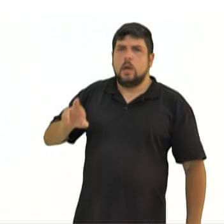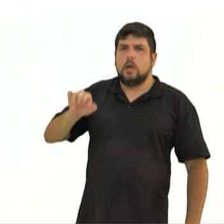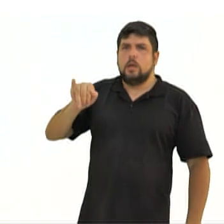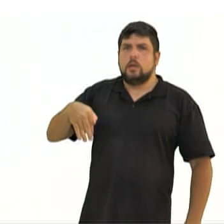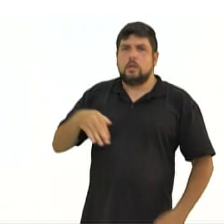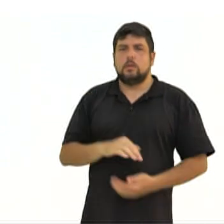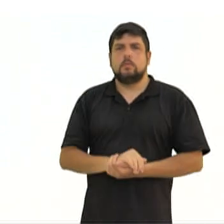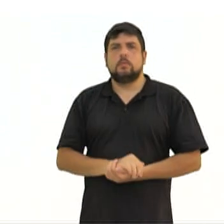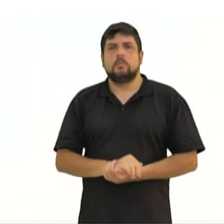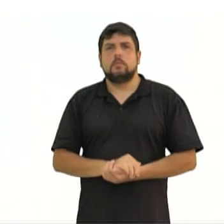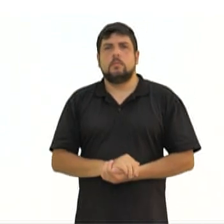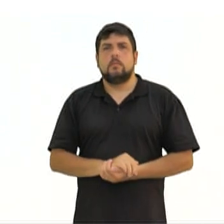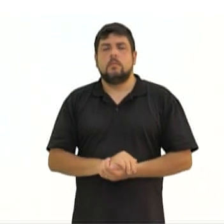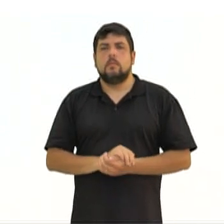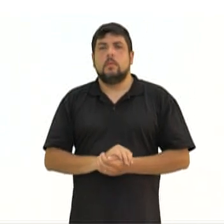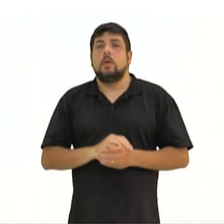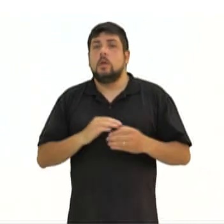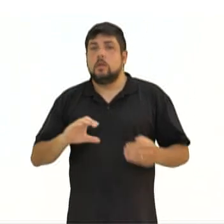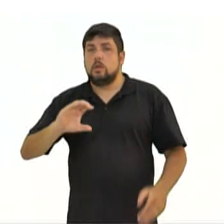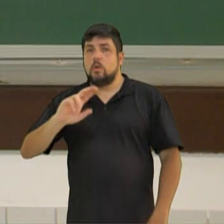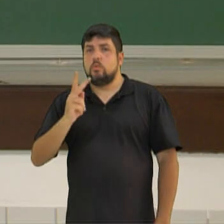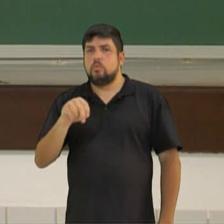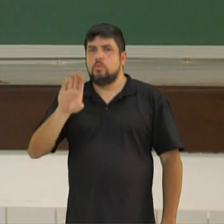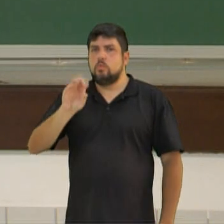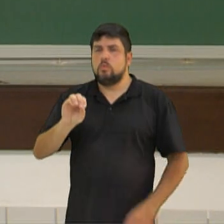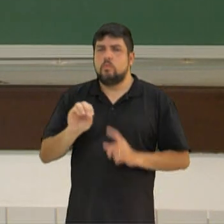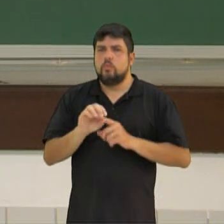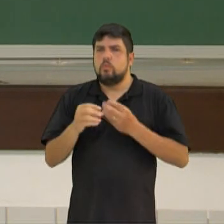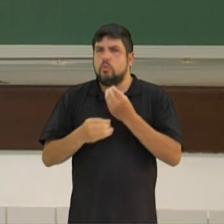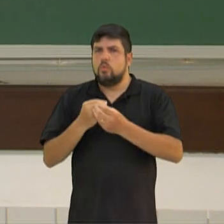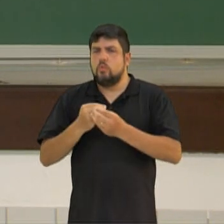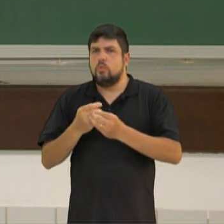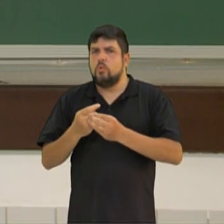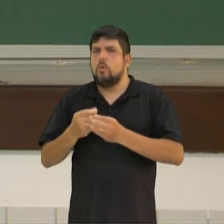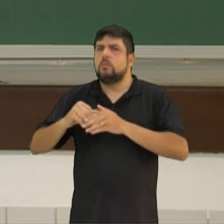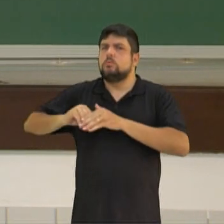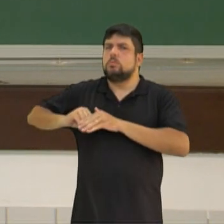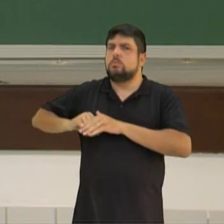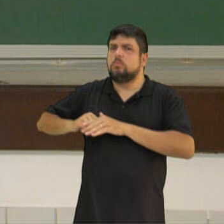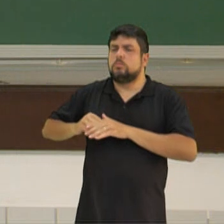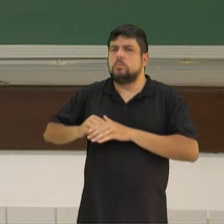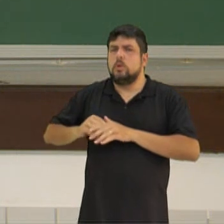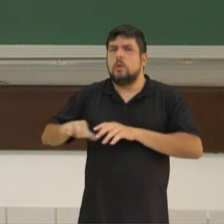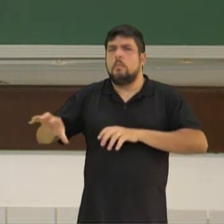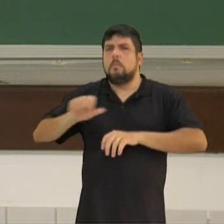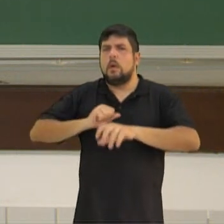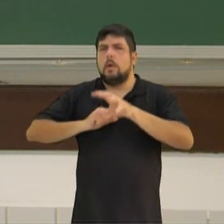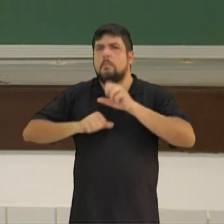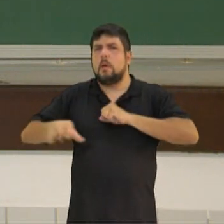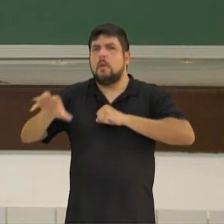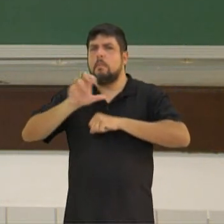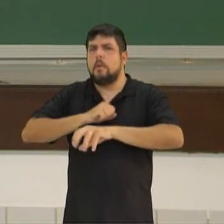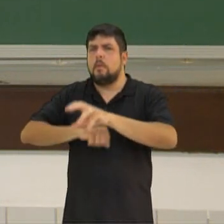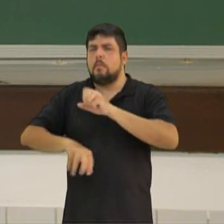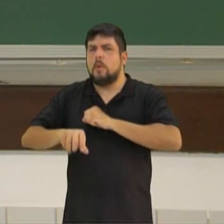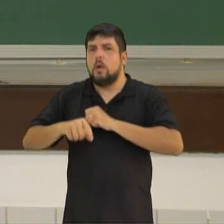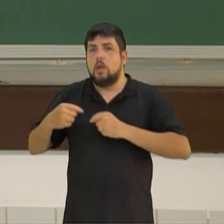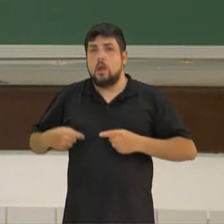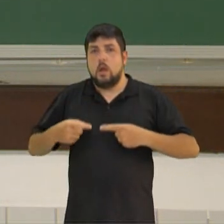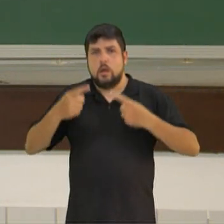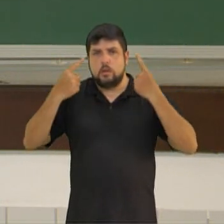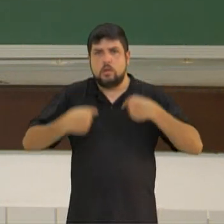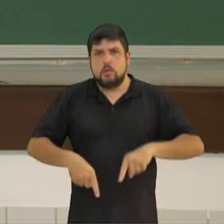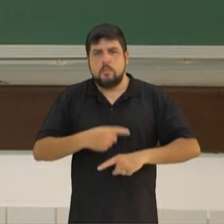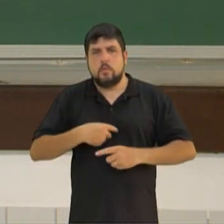quanto o mercúrio, eles são acumulativos. Você vai acumulando eles no teu organismo com o passar do ano, ele não é processado pelo